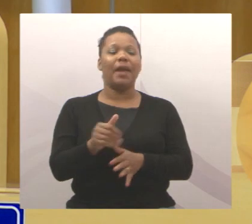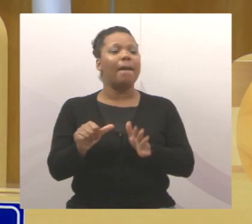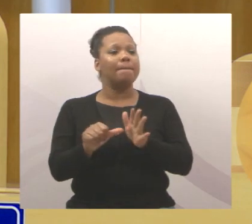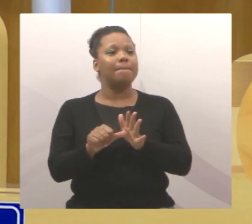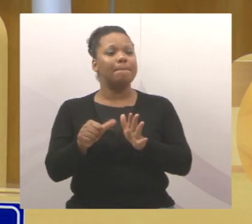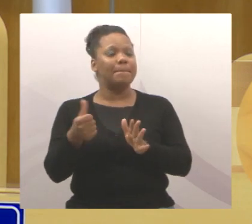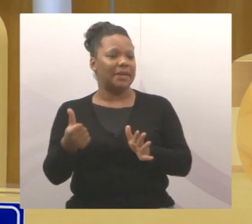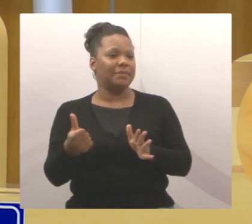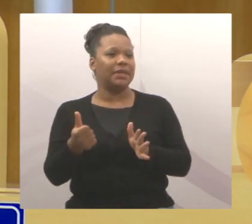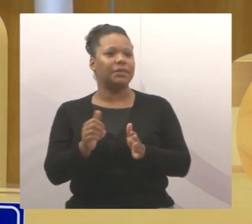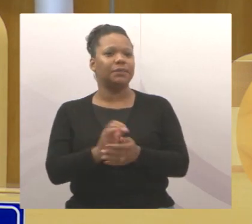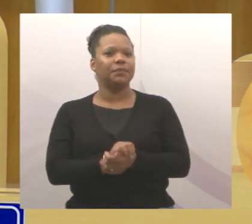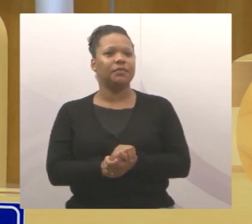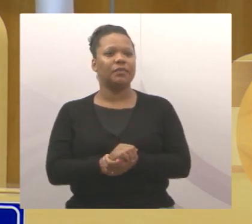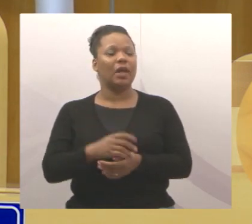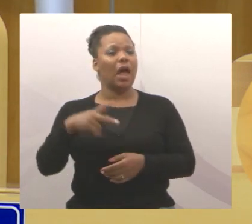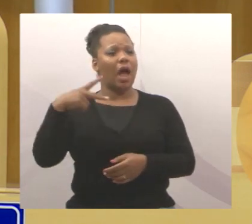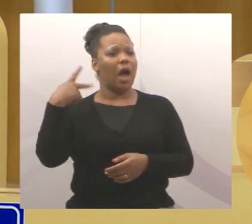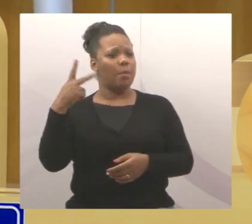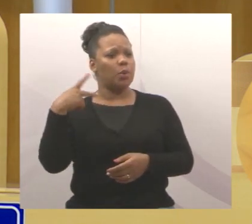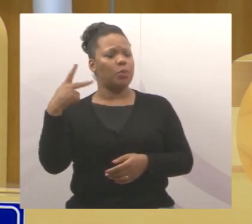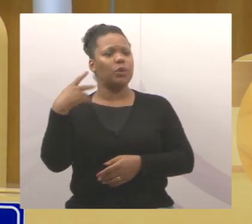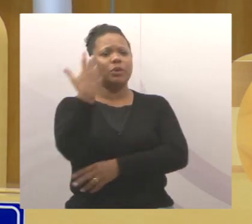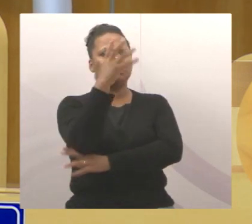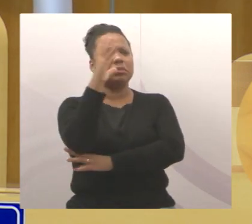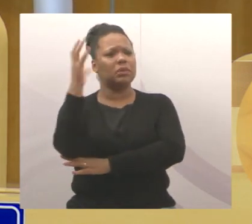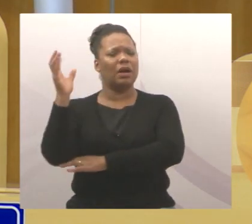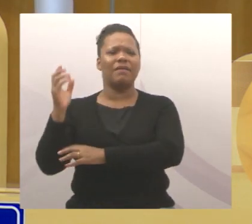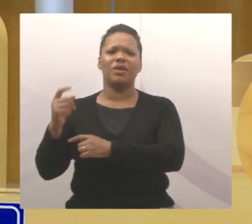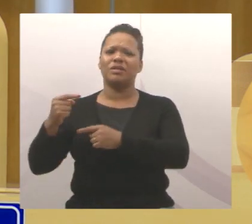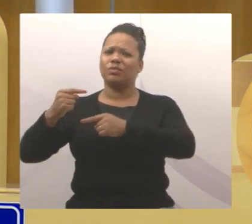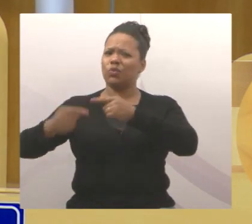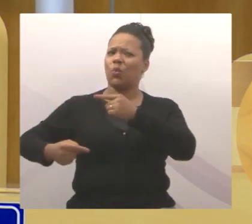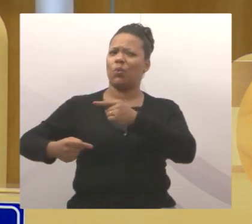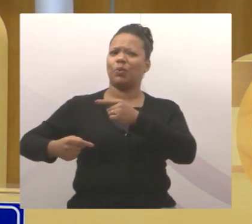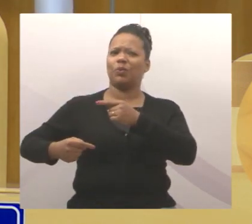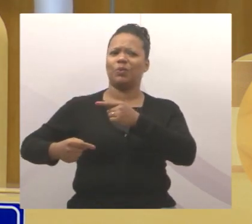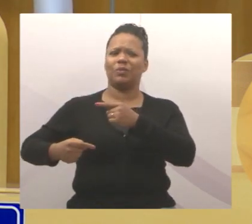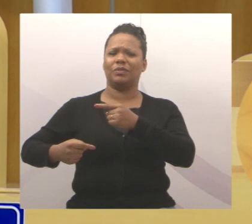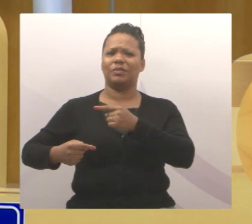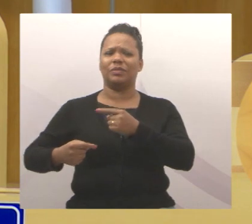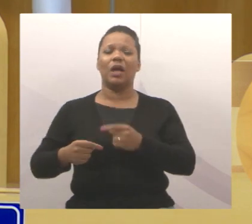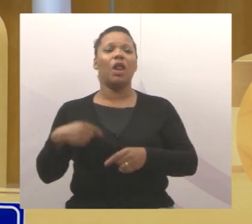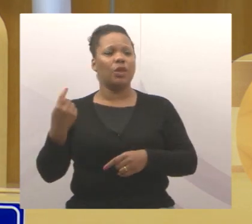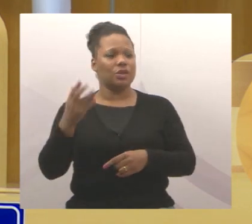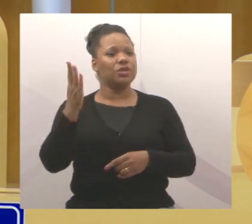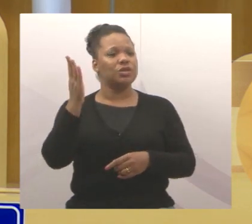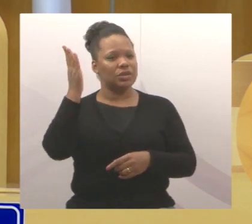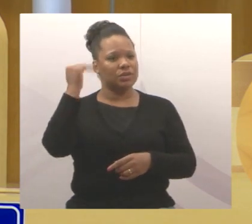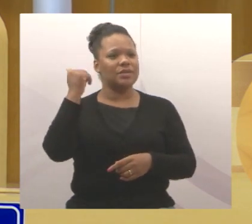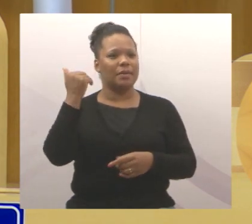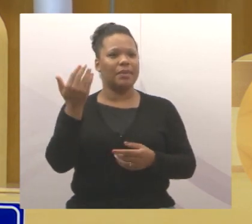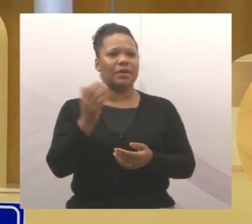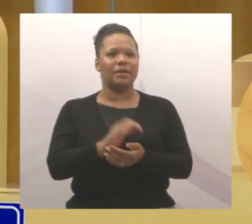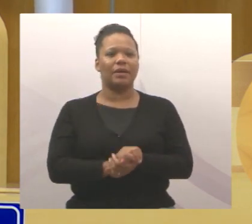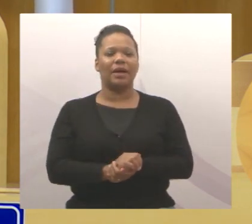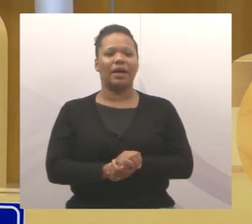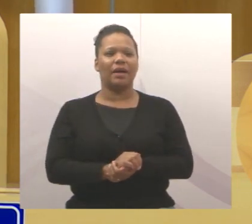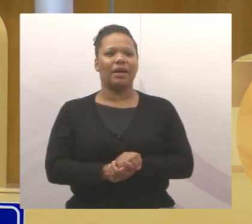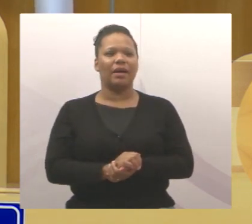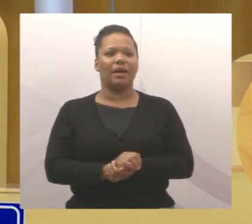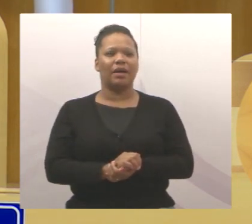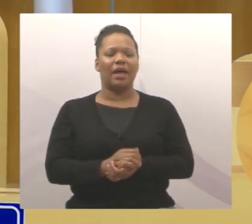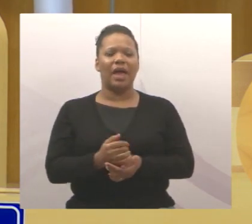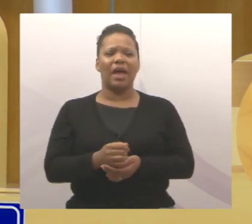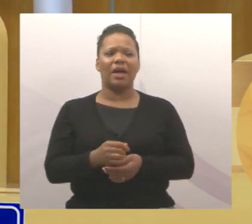primeira instância, a promotora aqui do meio ambiente deu parecer contrário. Todos nós já conhecemos, já não está mais entre nós